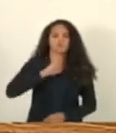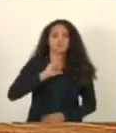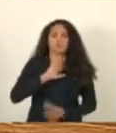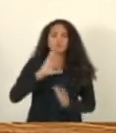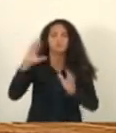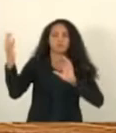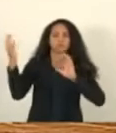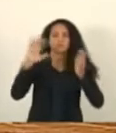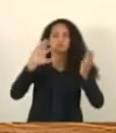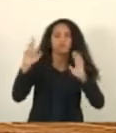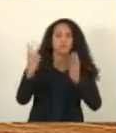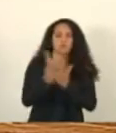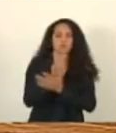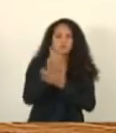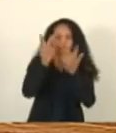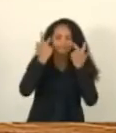naturais.